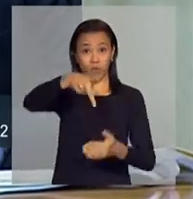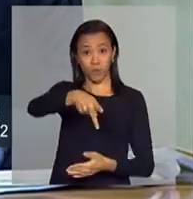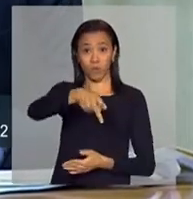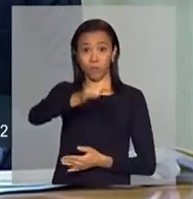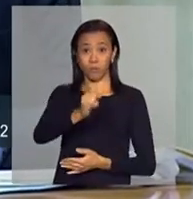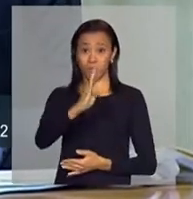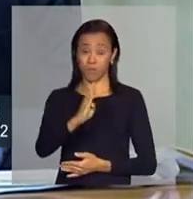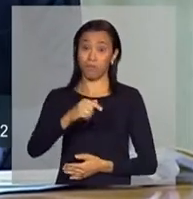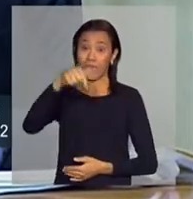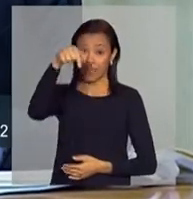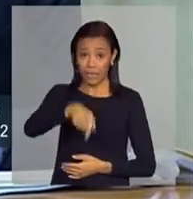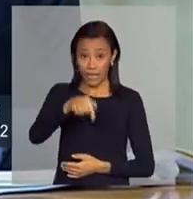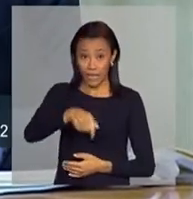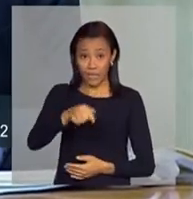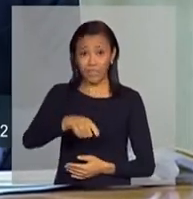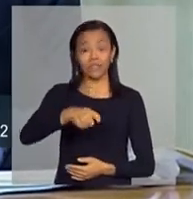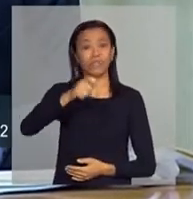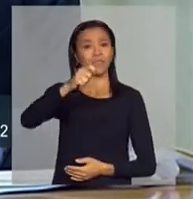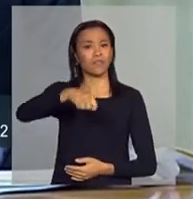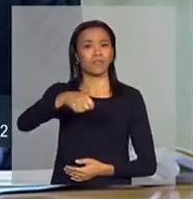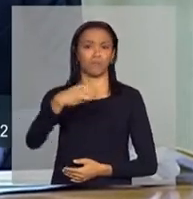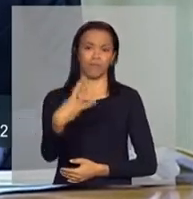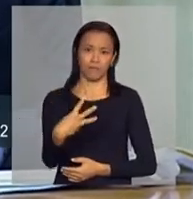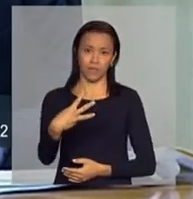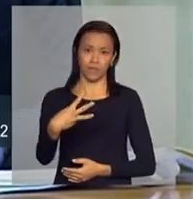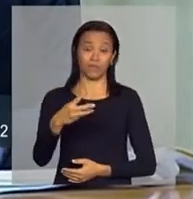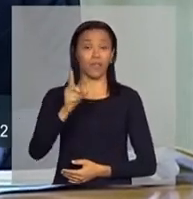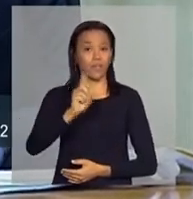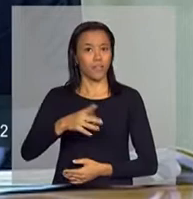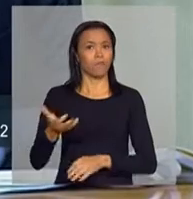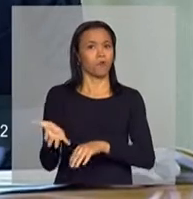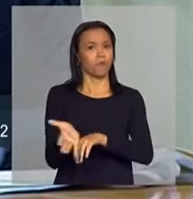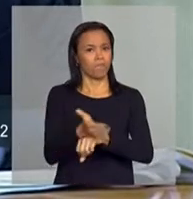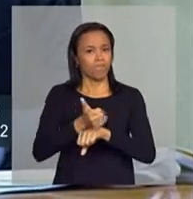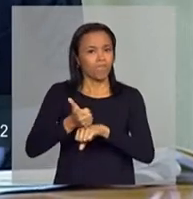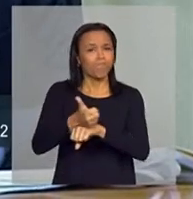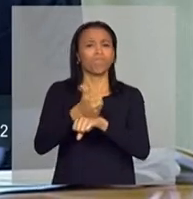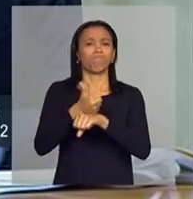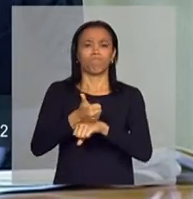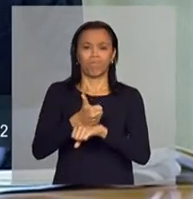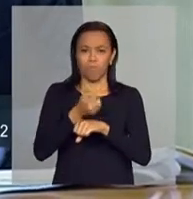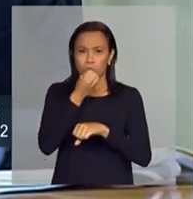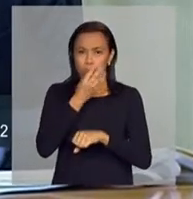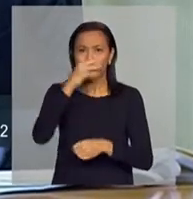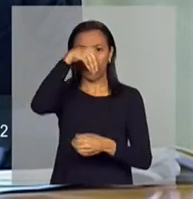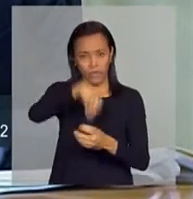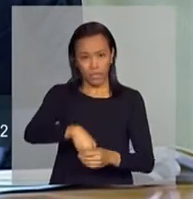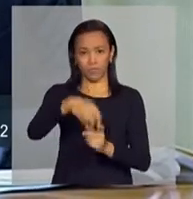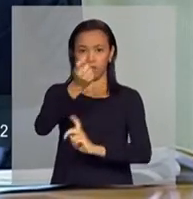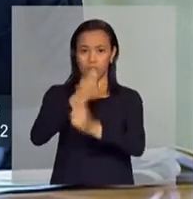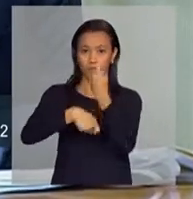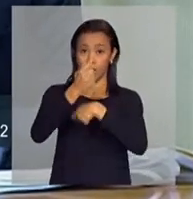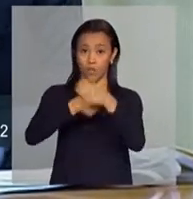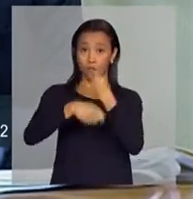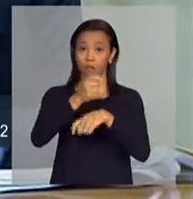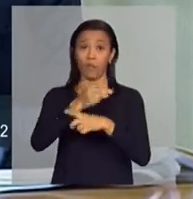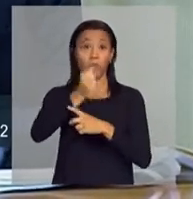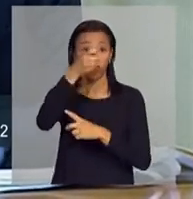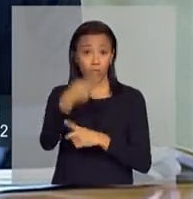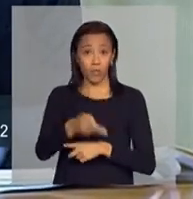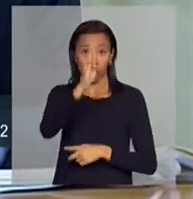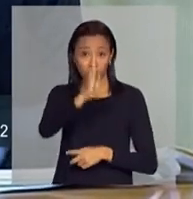primeiro trimestre O que significa um crescimento de qualidade na economia brasileira significa que